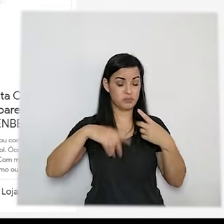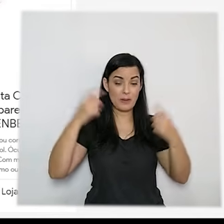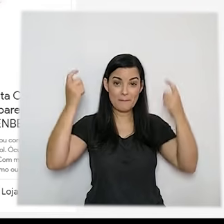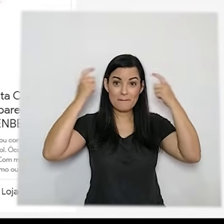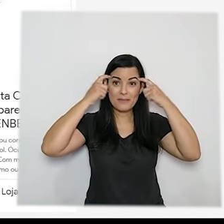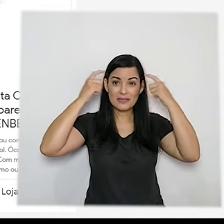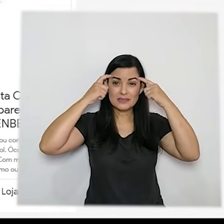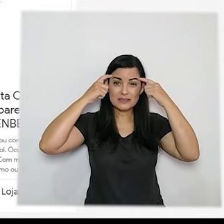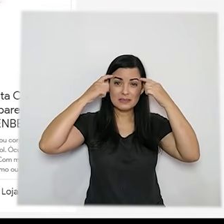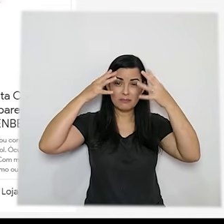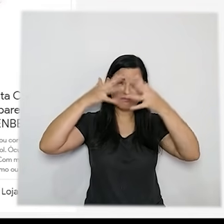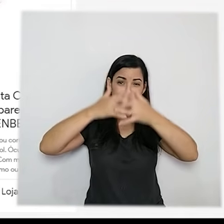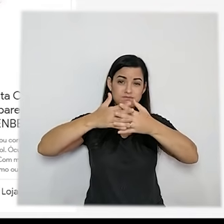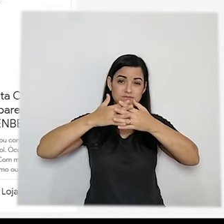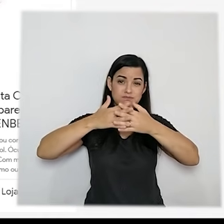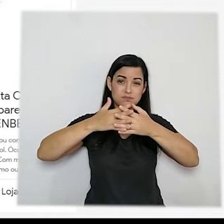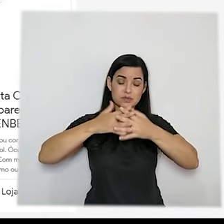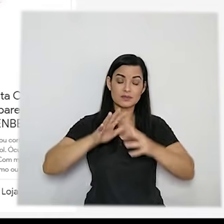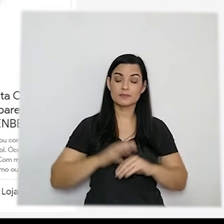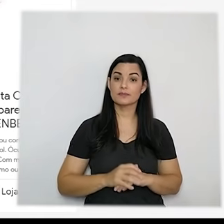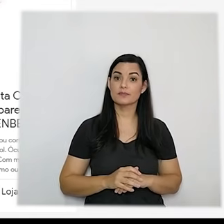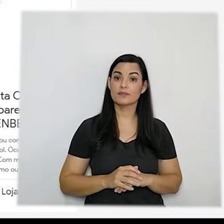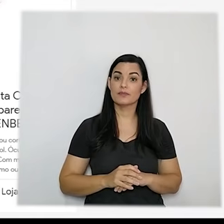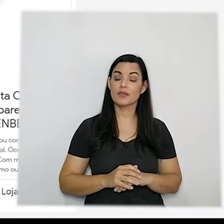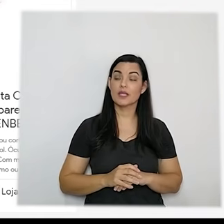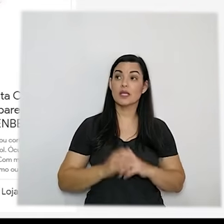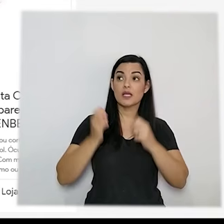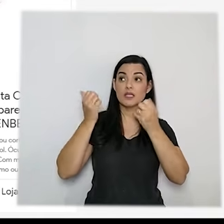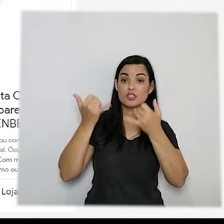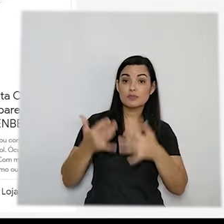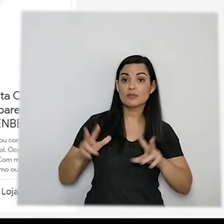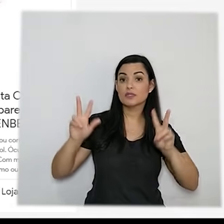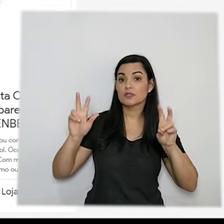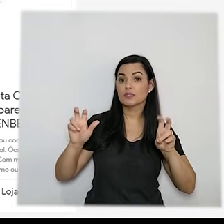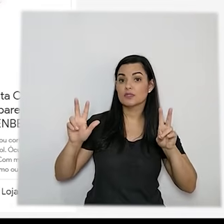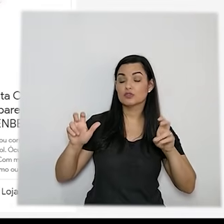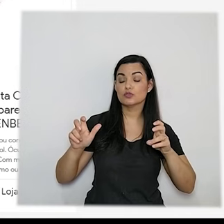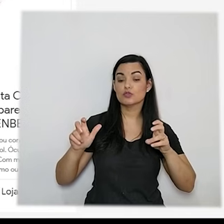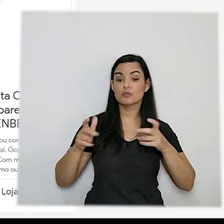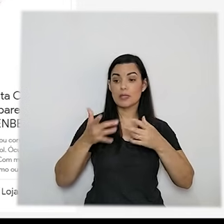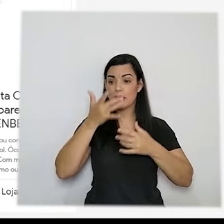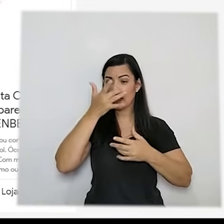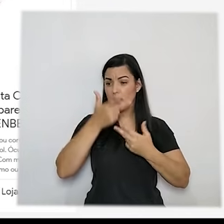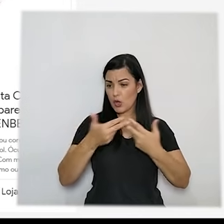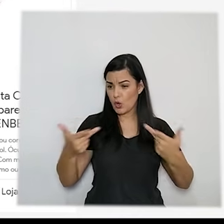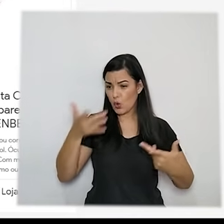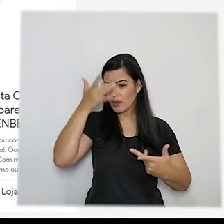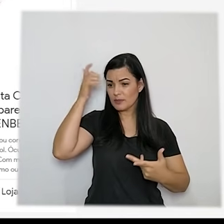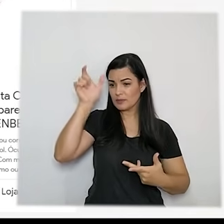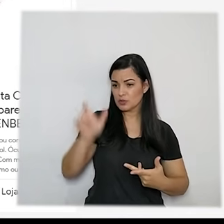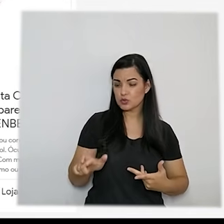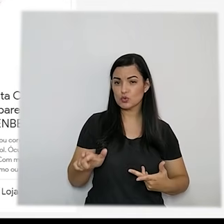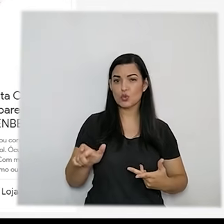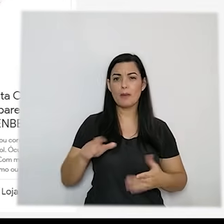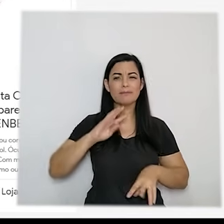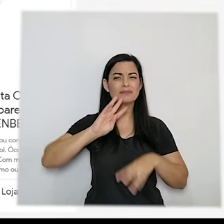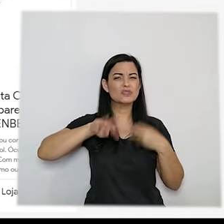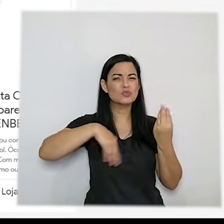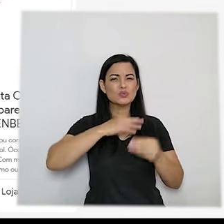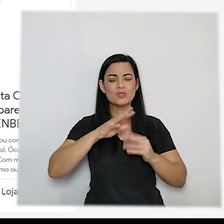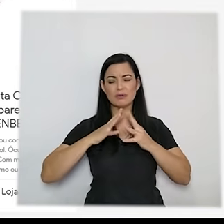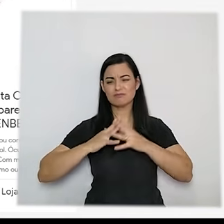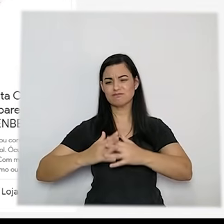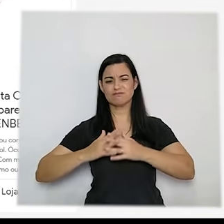pensamento emaranhado. Disse do que se apresenta misturado confusamente. Ou